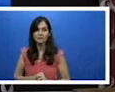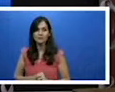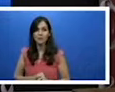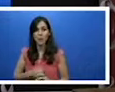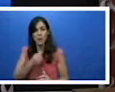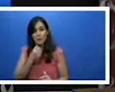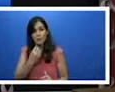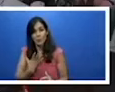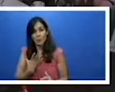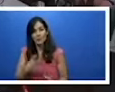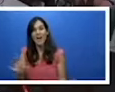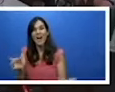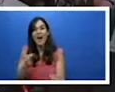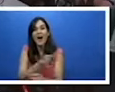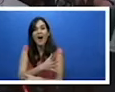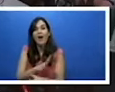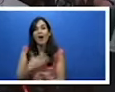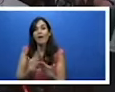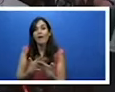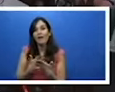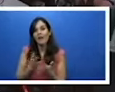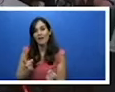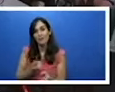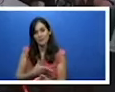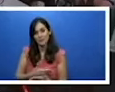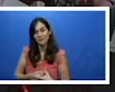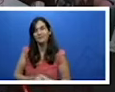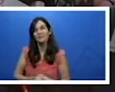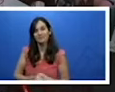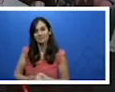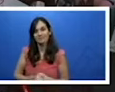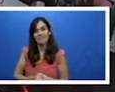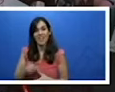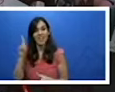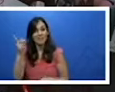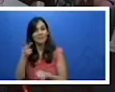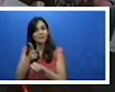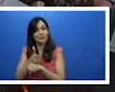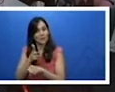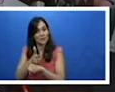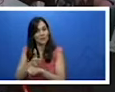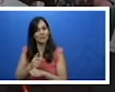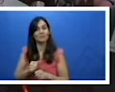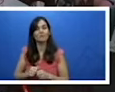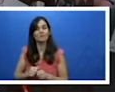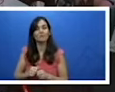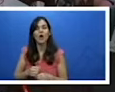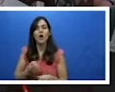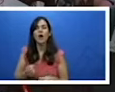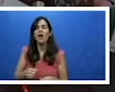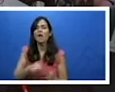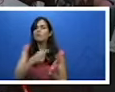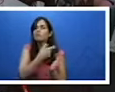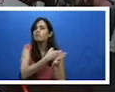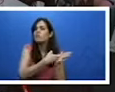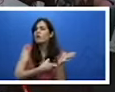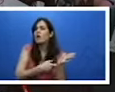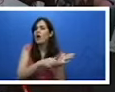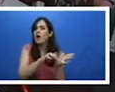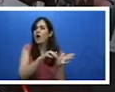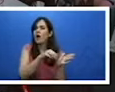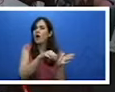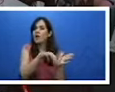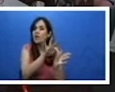Bom, terminamos a aula por hoje, essa videoaula de produção de texto.